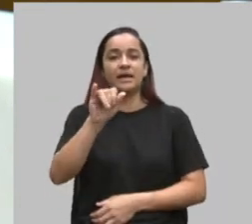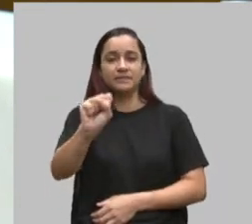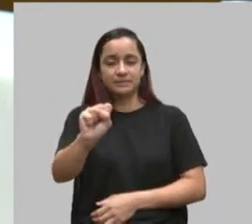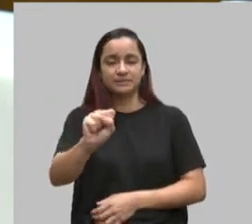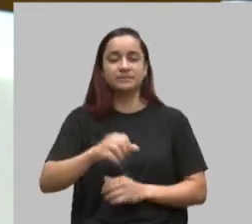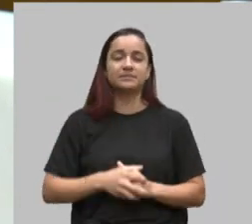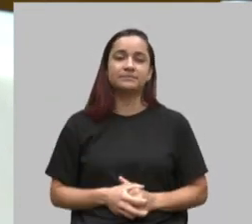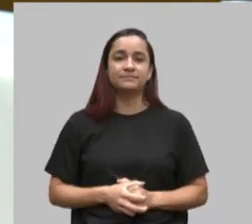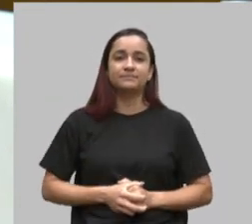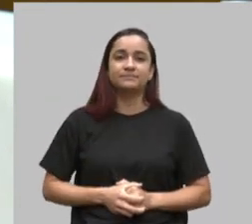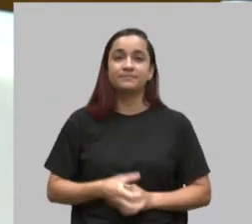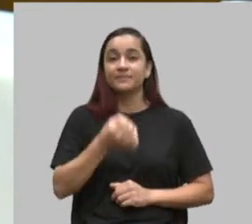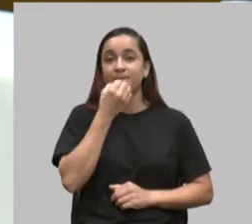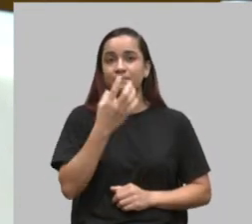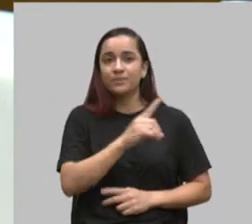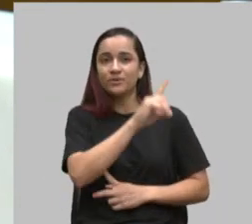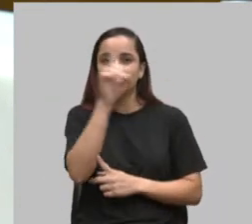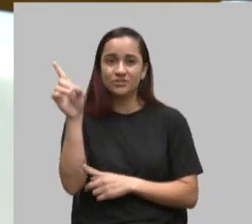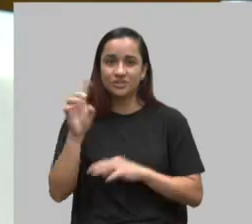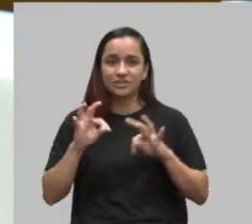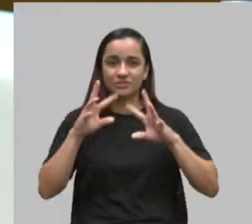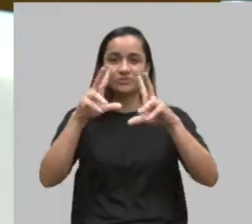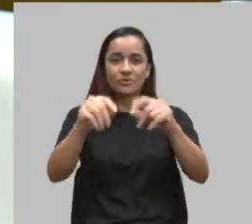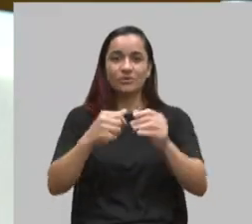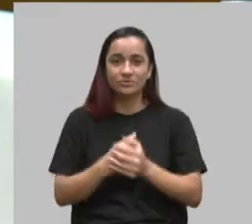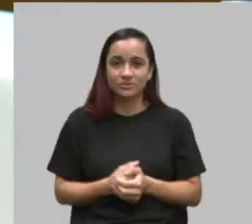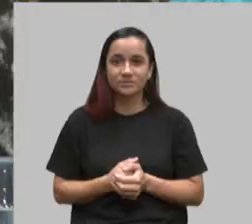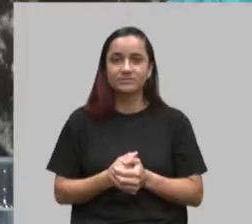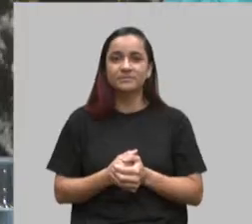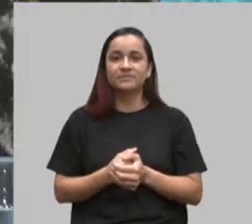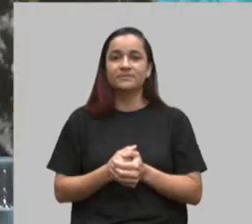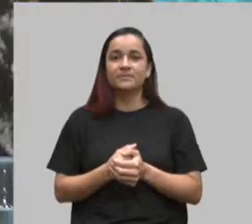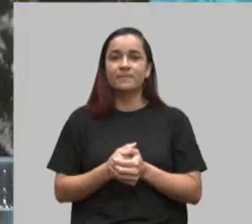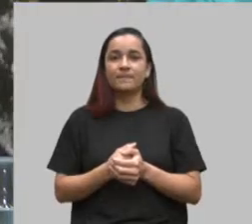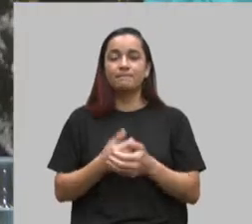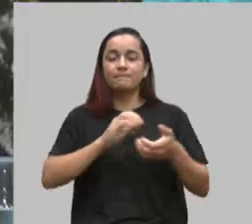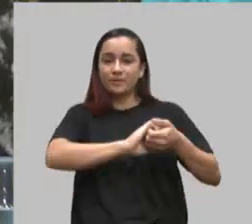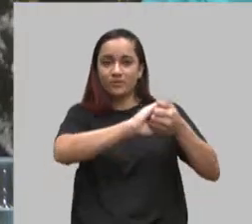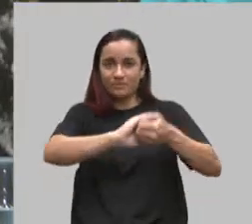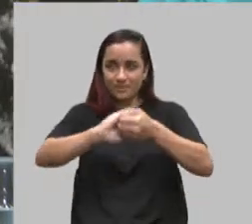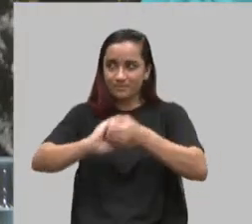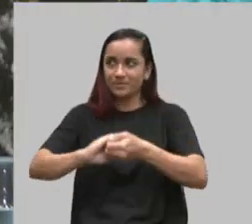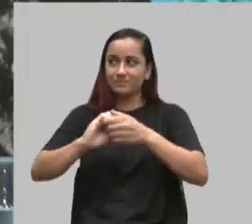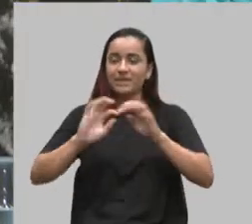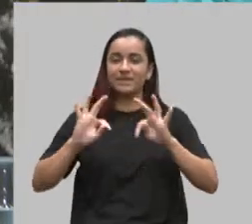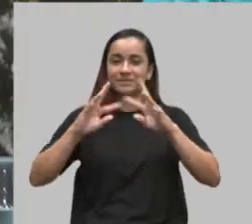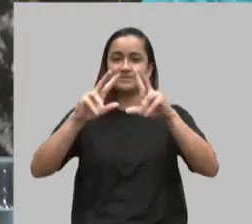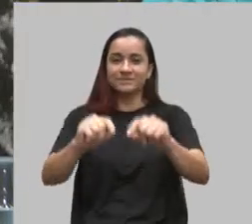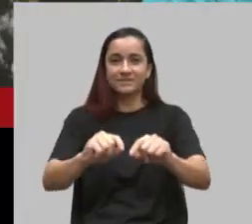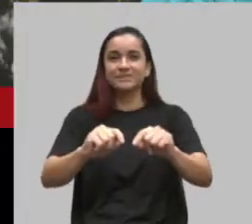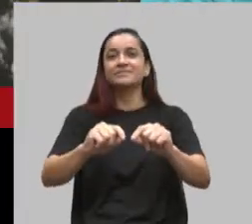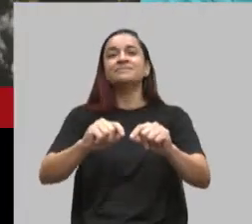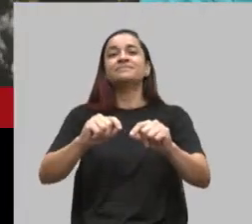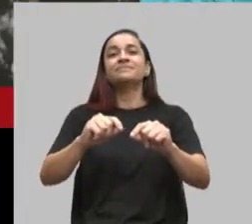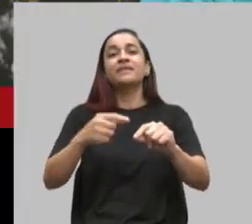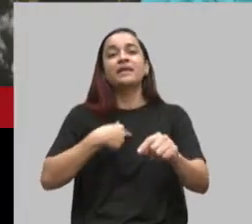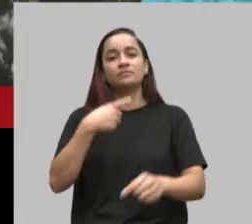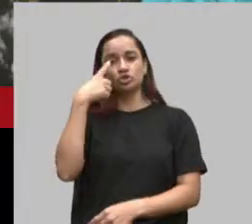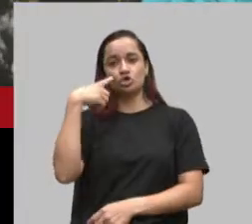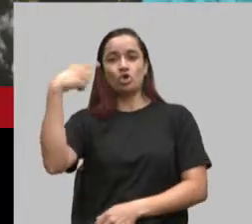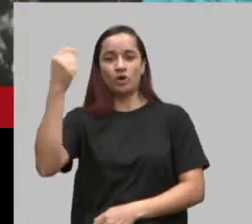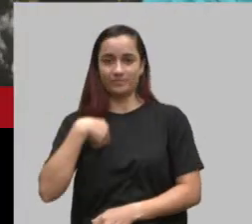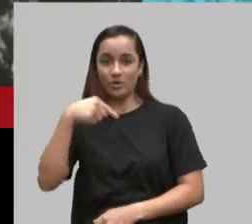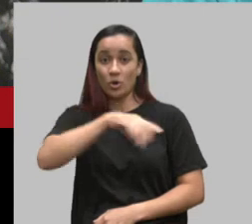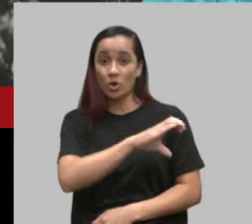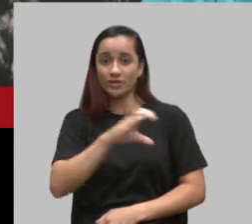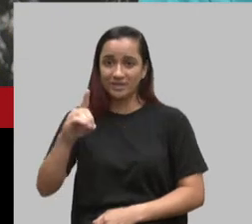boa Bom dia a todos eu cumprimento a todos aqui presente e eu fui escolhida para ser coordenadora do grupo